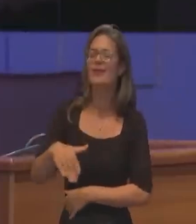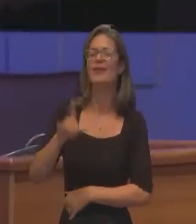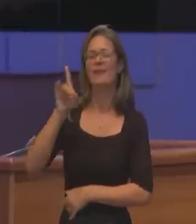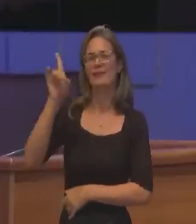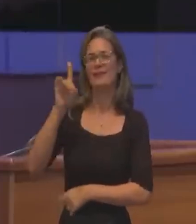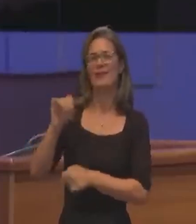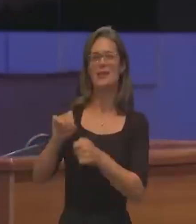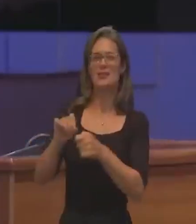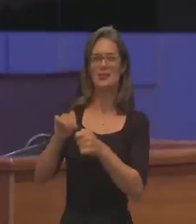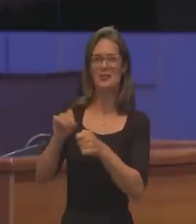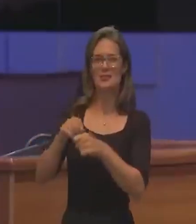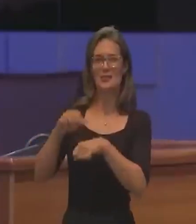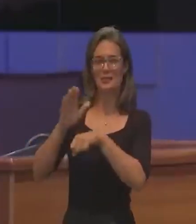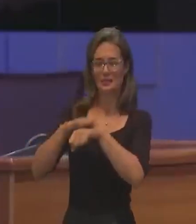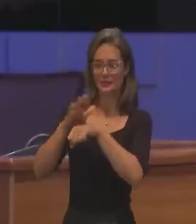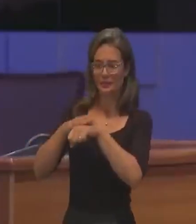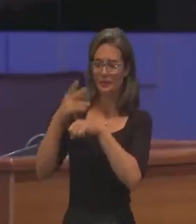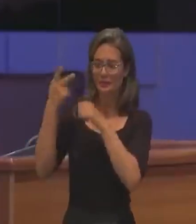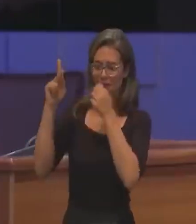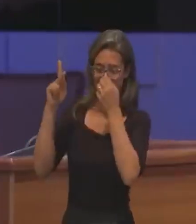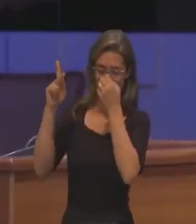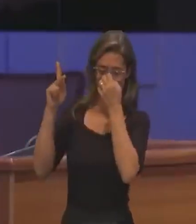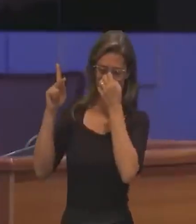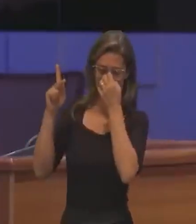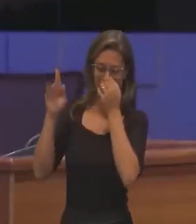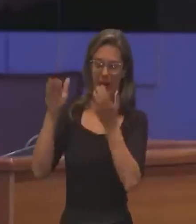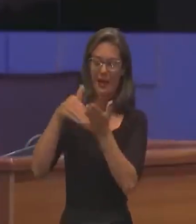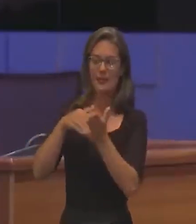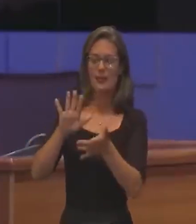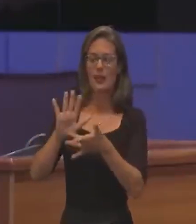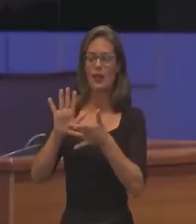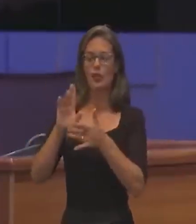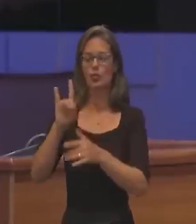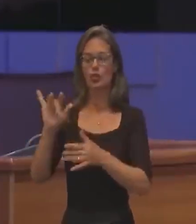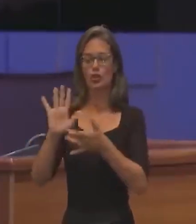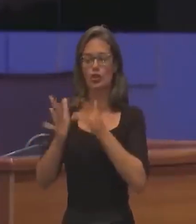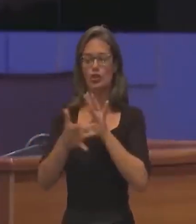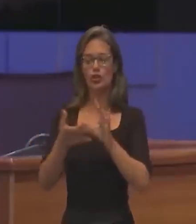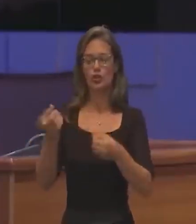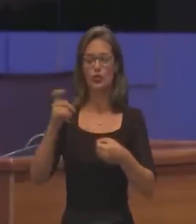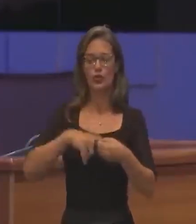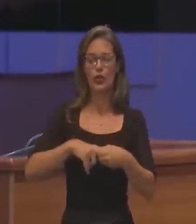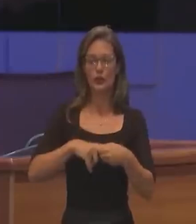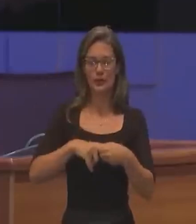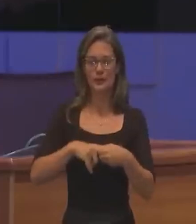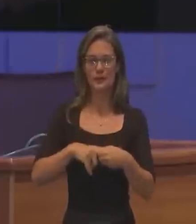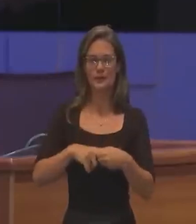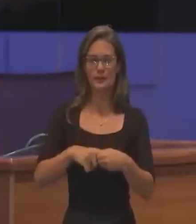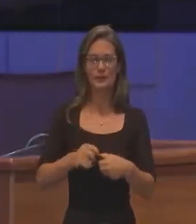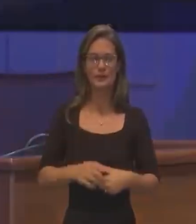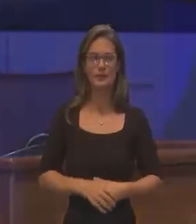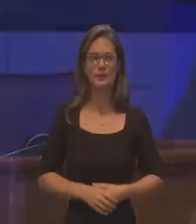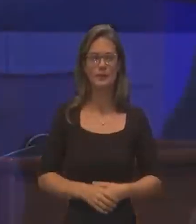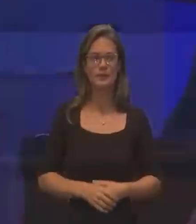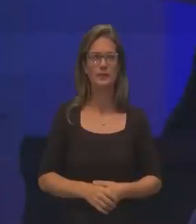obra até o dia da vinda do nosso Senhor Jesus Cristo.